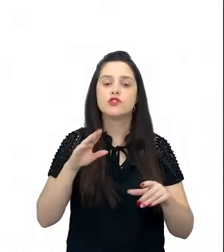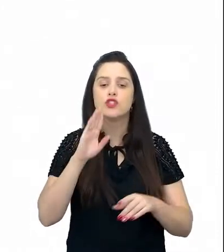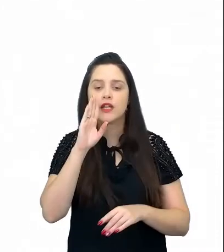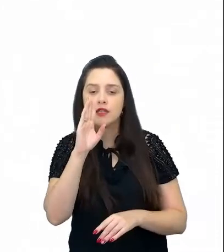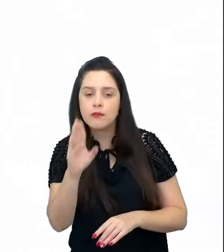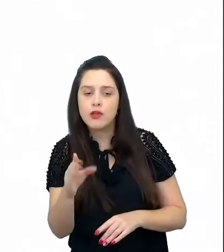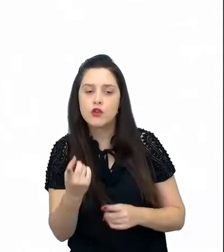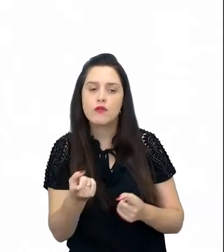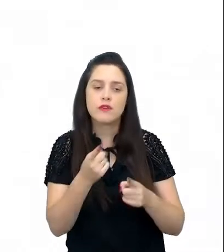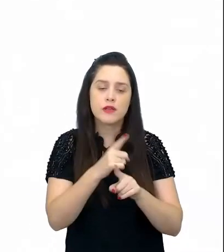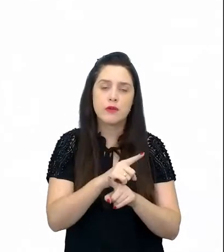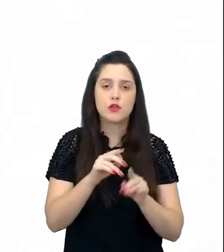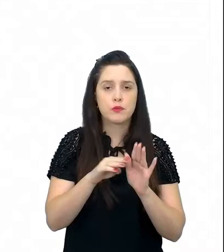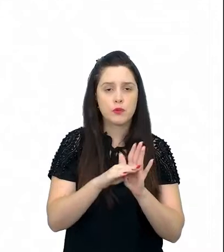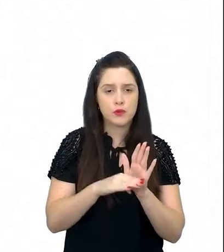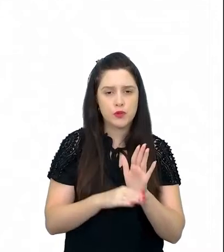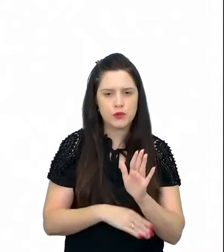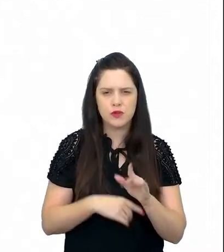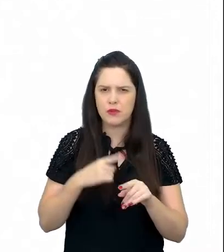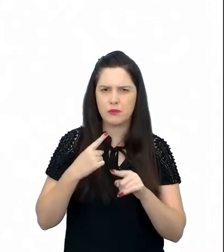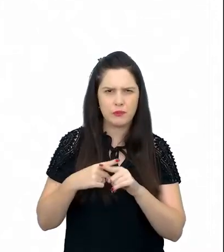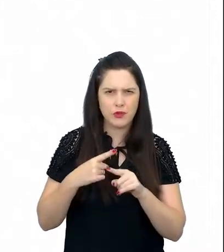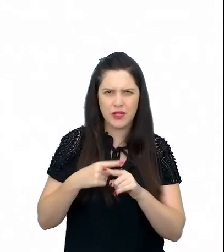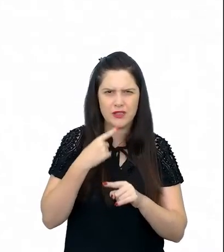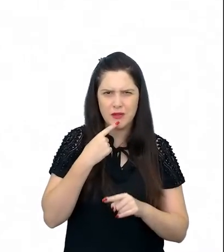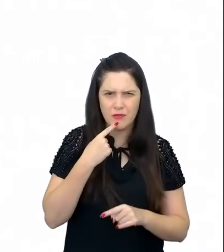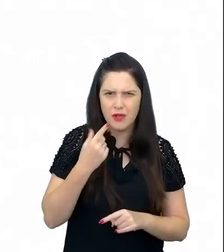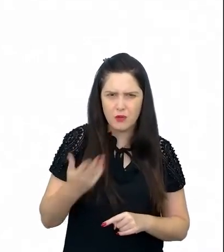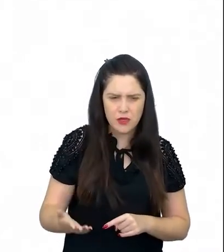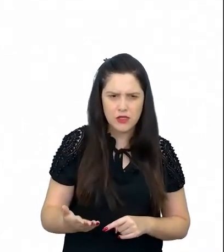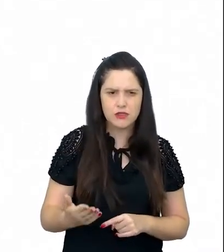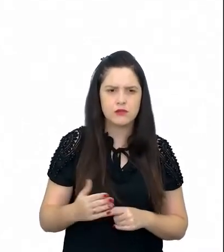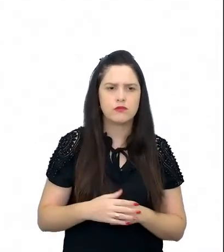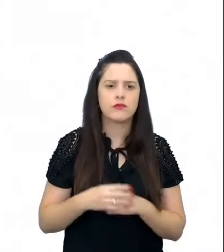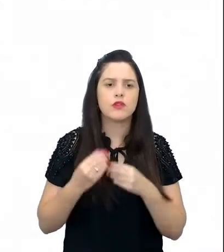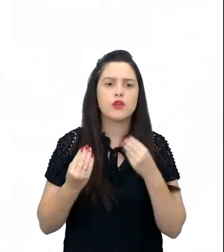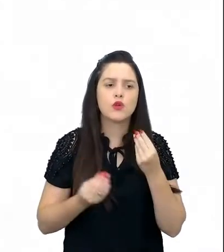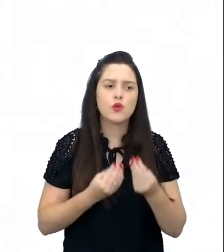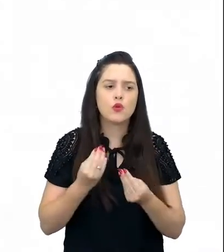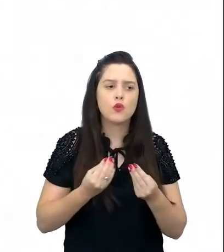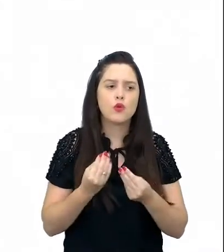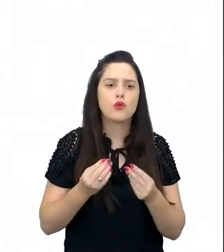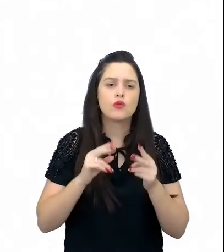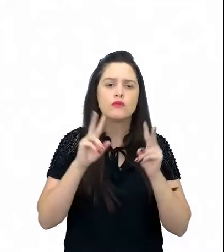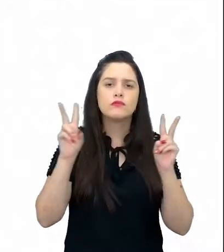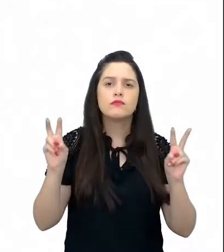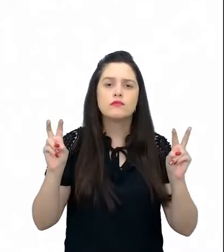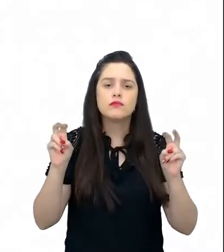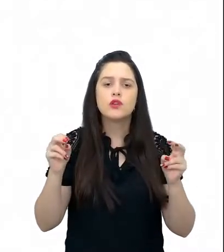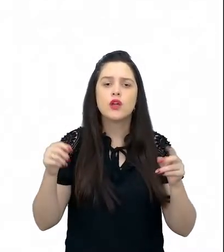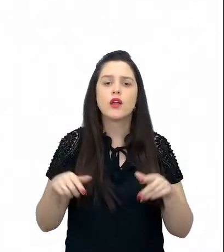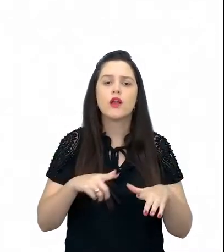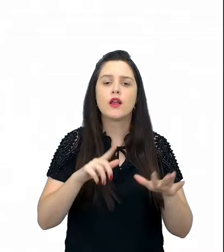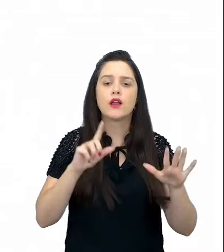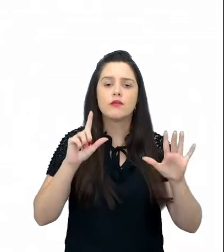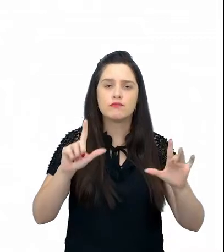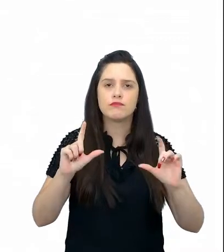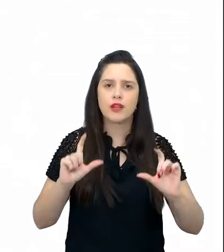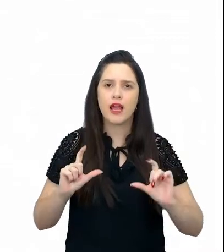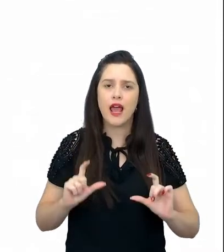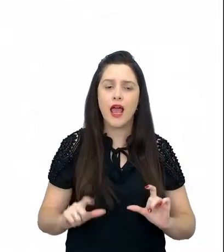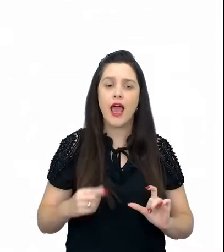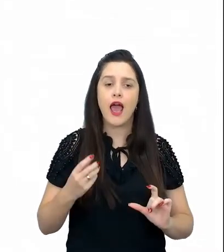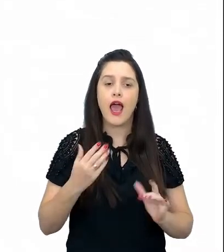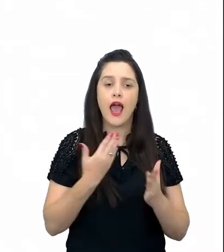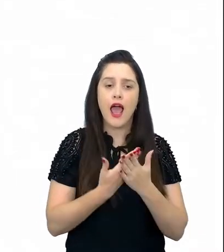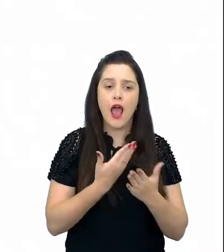inversamente proporcional. Então, como que isso está aparecendo lá para nós? Então, na primeira série, quando a gente olha o nosso rol de aulas que nós temos,